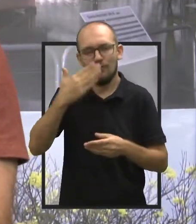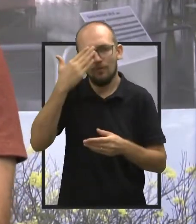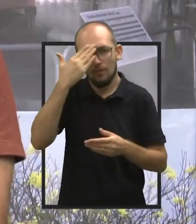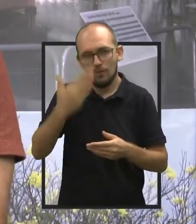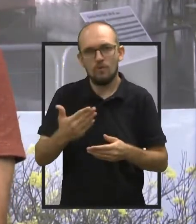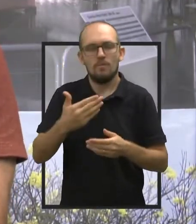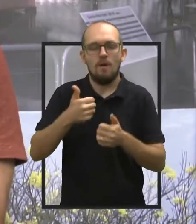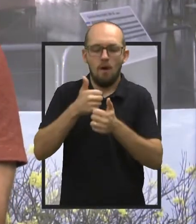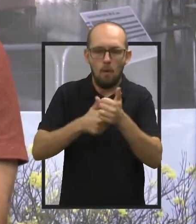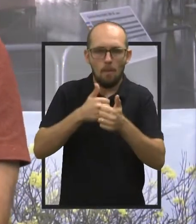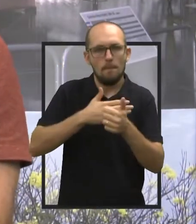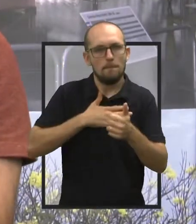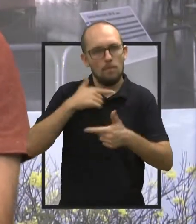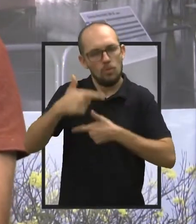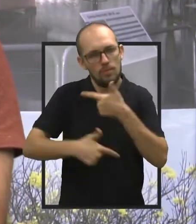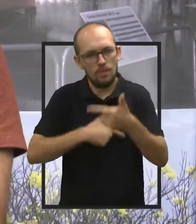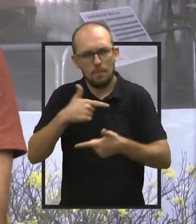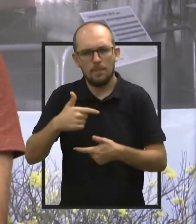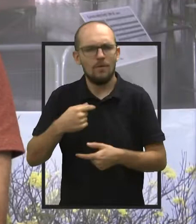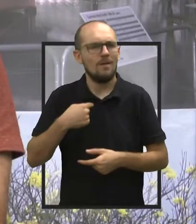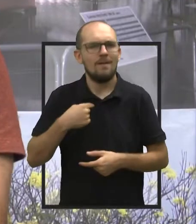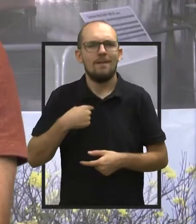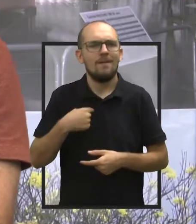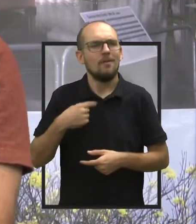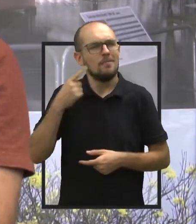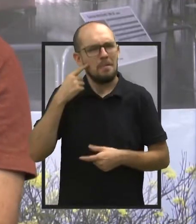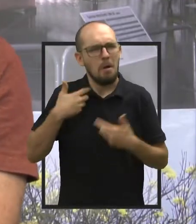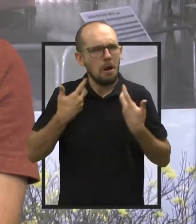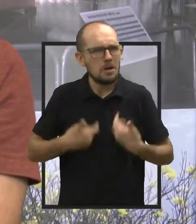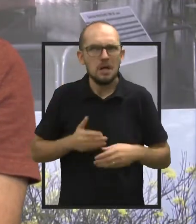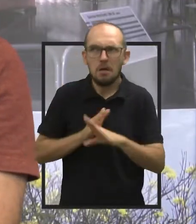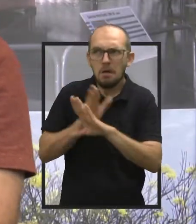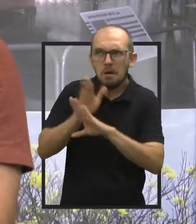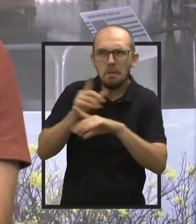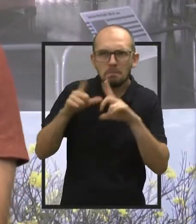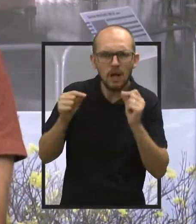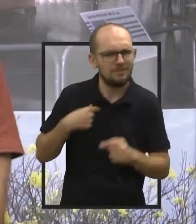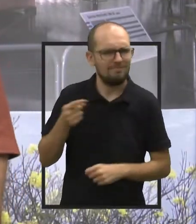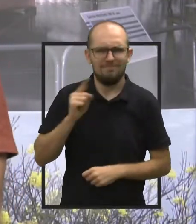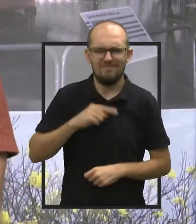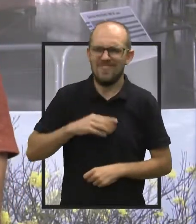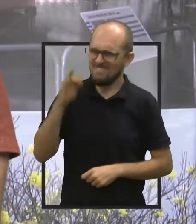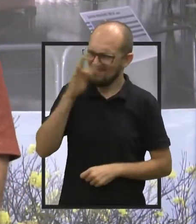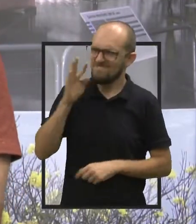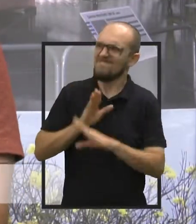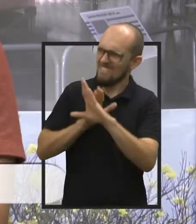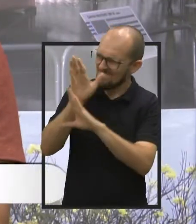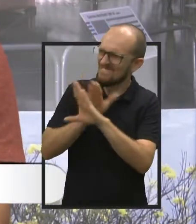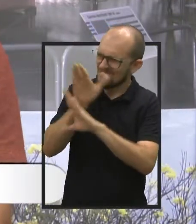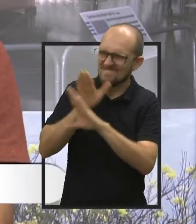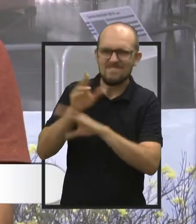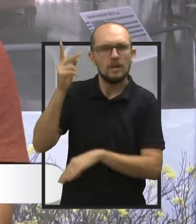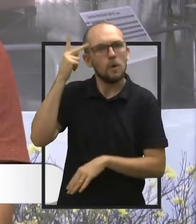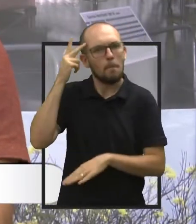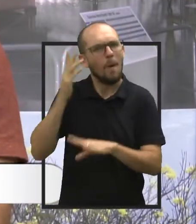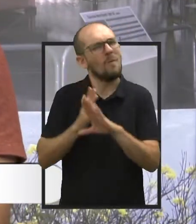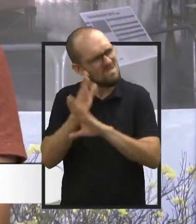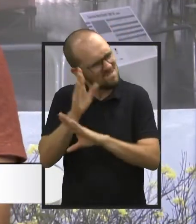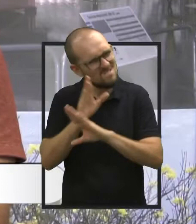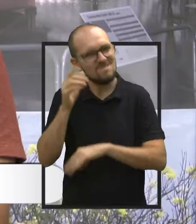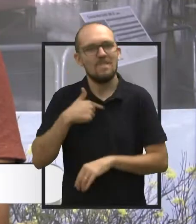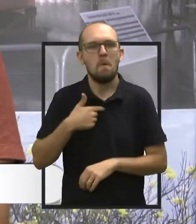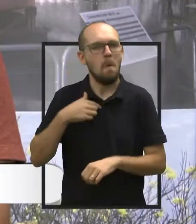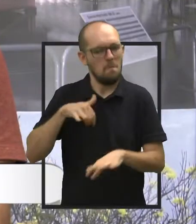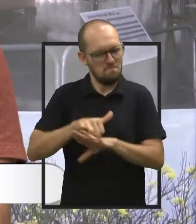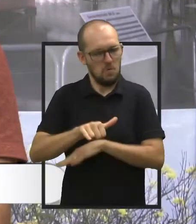acompanhado o trabalho do vereador. Eu não me canso de ir para Brasília, de ir em São Paulo, buscar recursos para a cidade de Jaú. Hoje nós estamos passando um momento